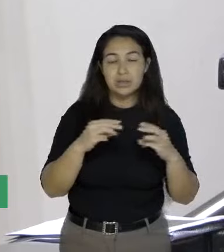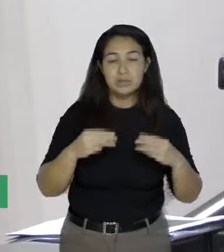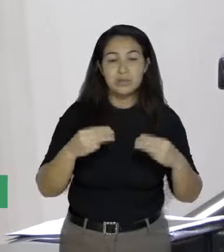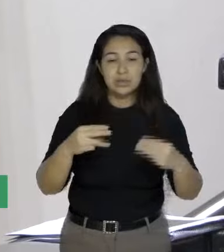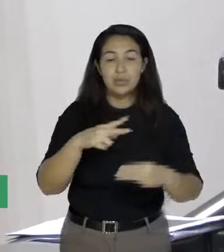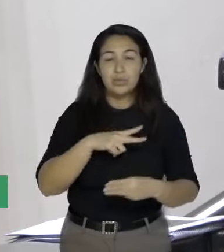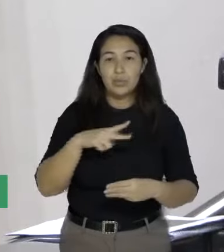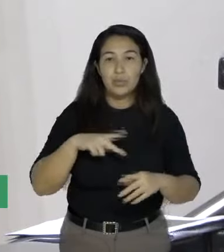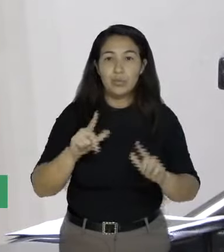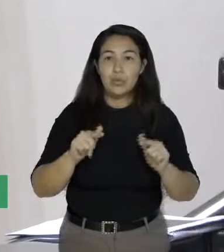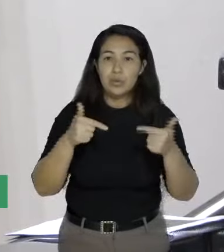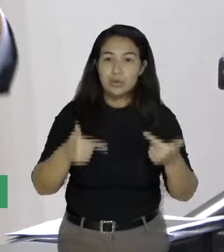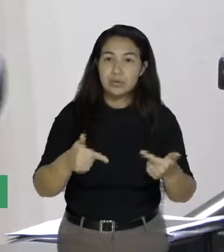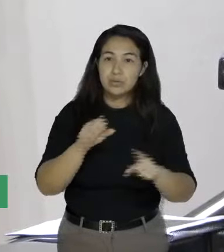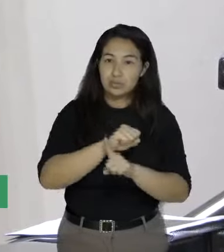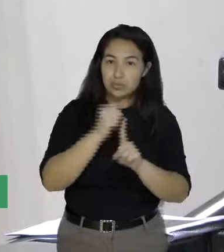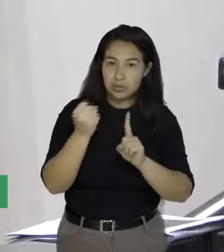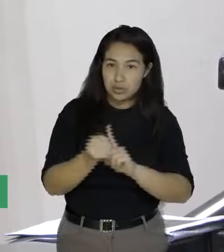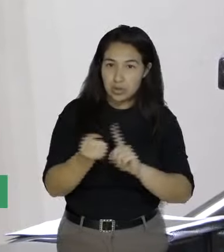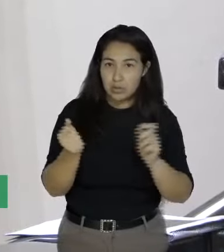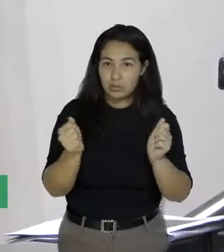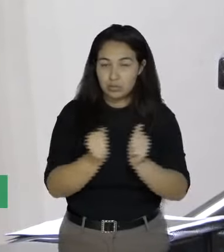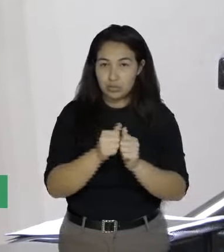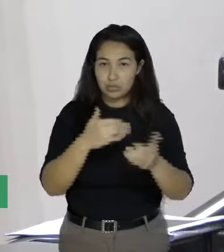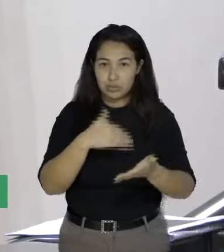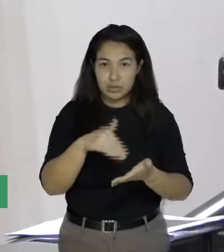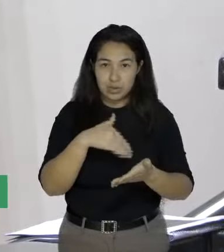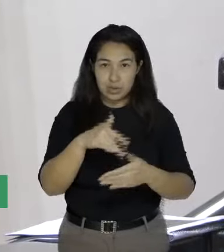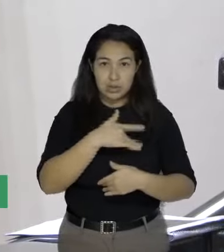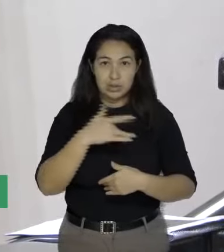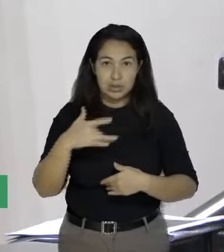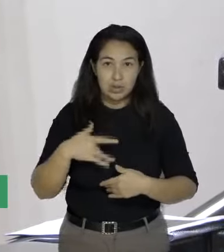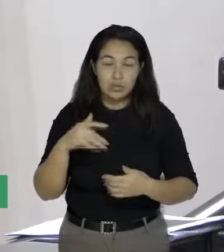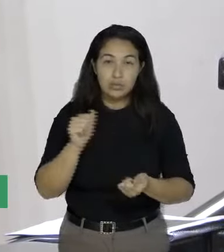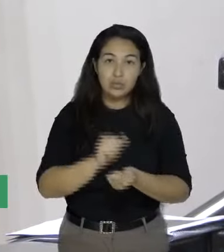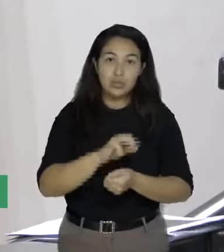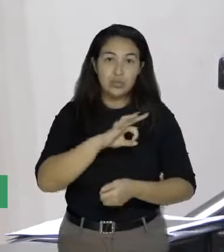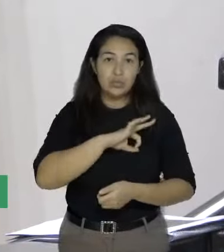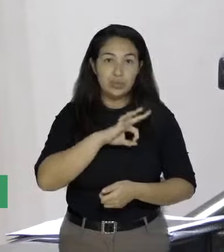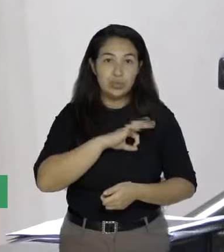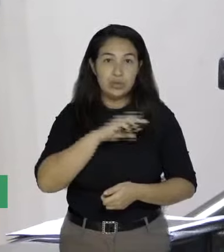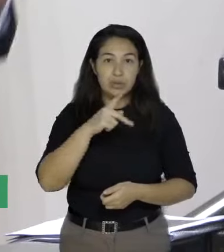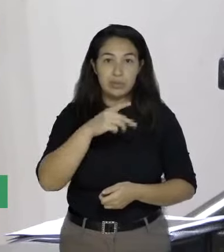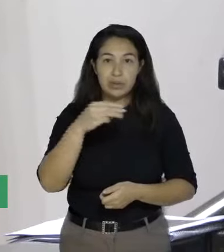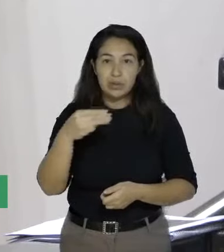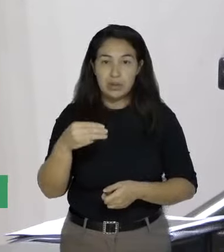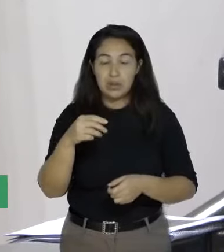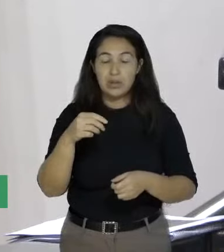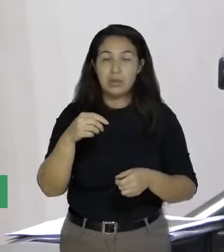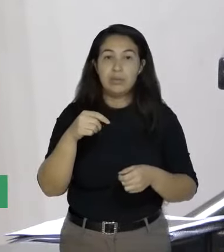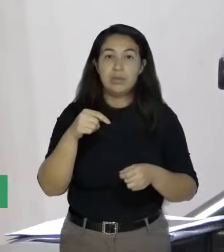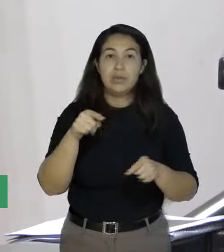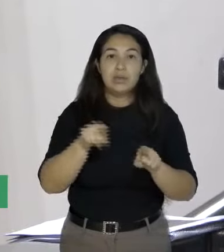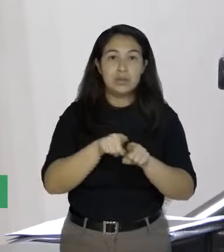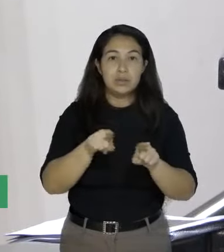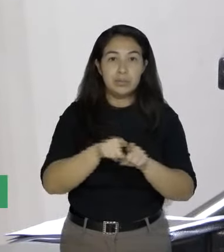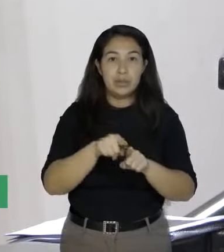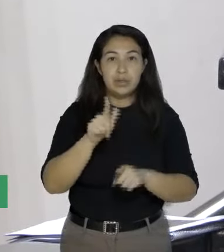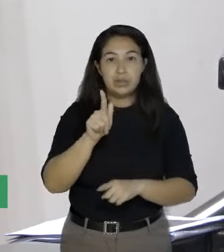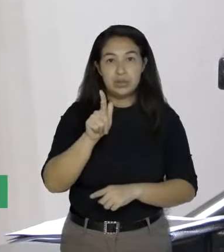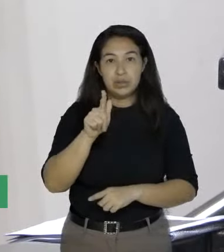ação social junto com gostaria da Saúde junto com a polícia militar guarda municipal e outros órgãos fazendo